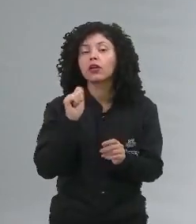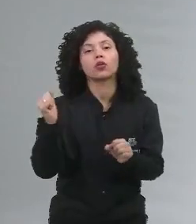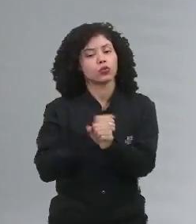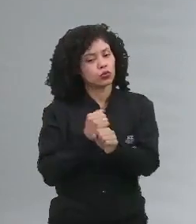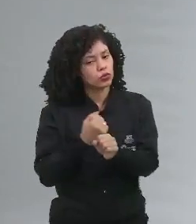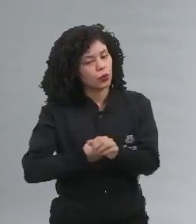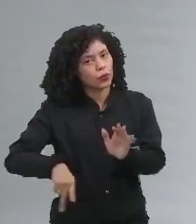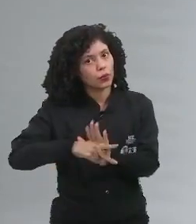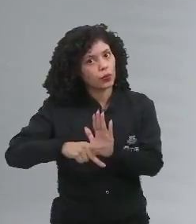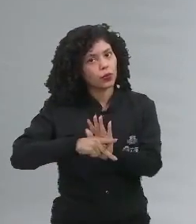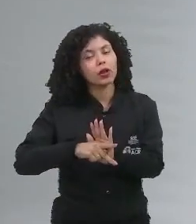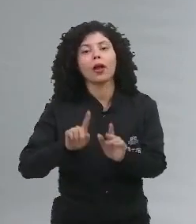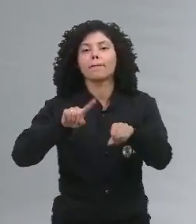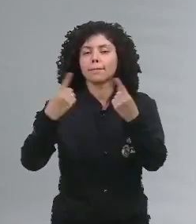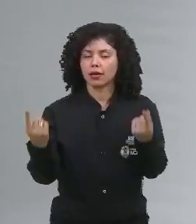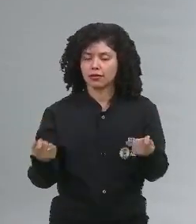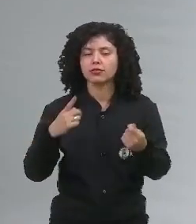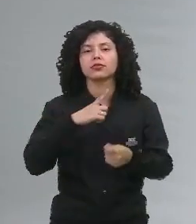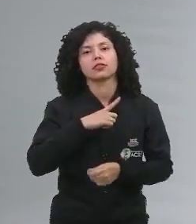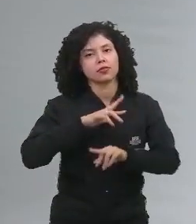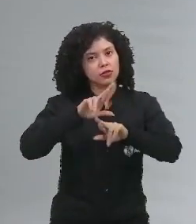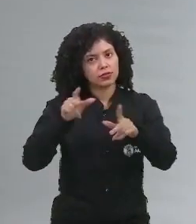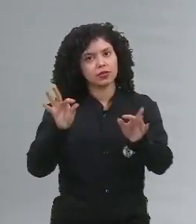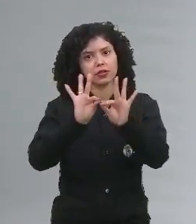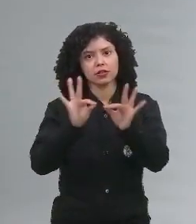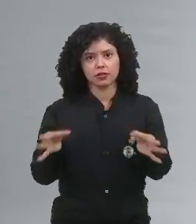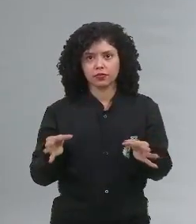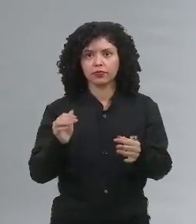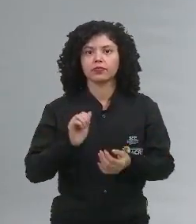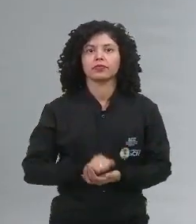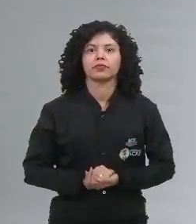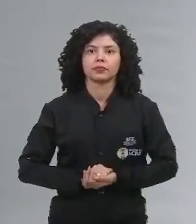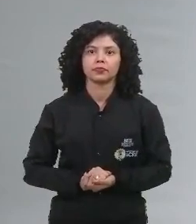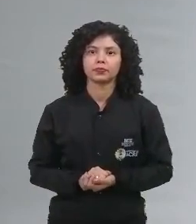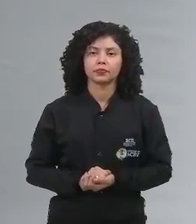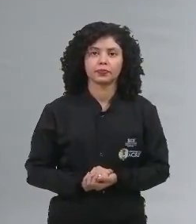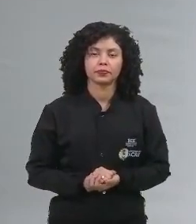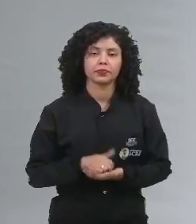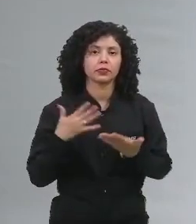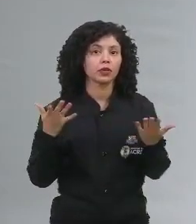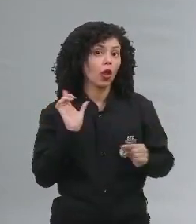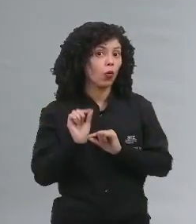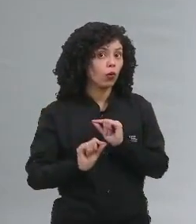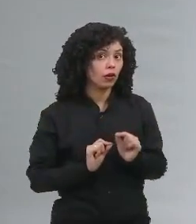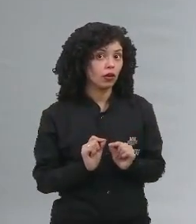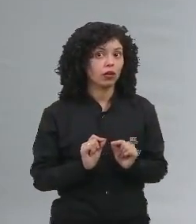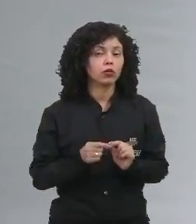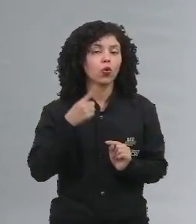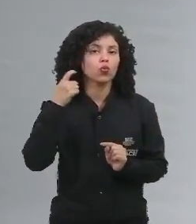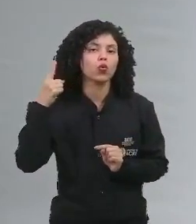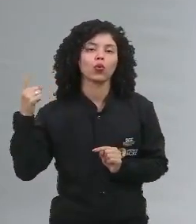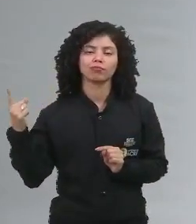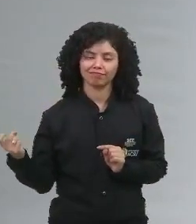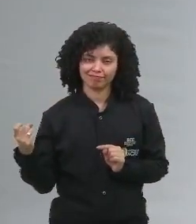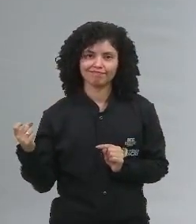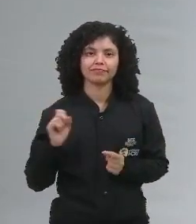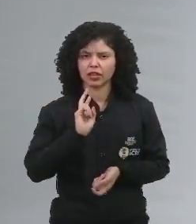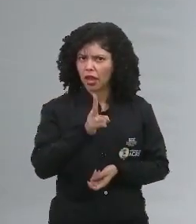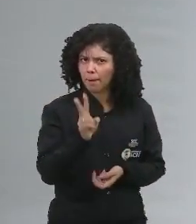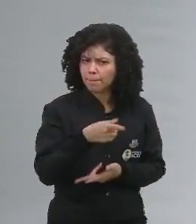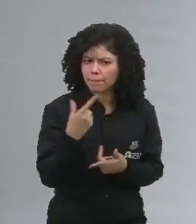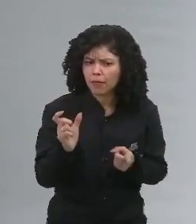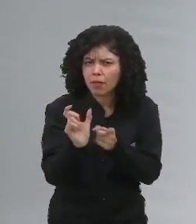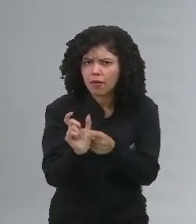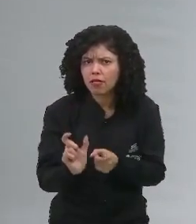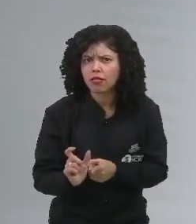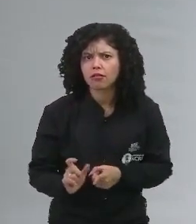da frase, mas nós também temos uma diferença na fonética. A fonética que é o som. Será que a mesma